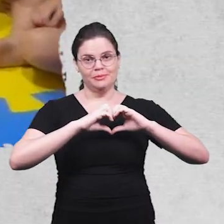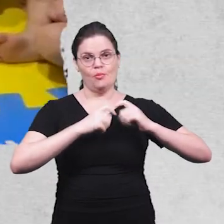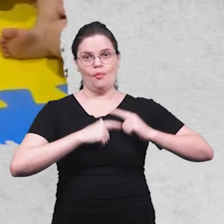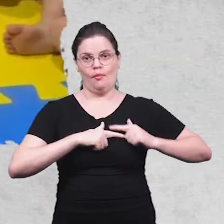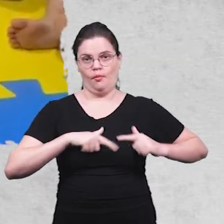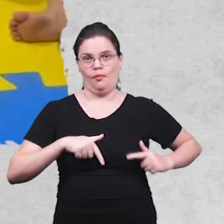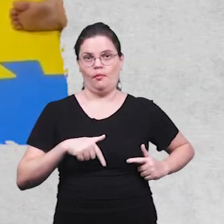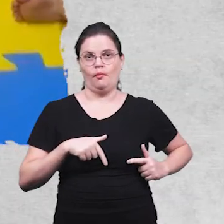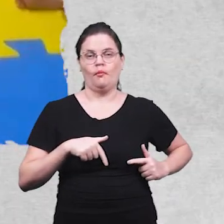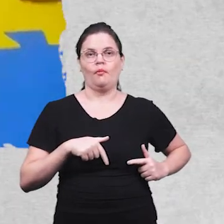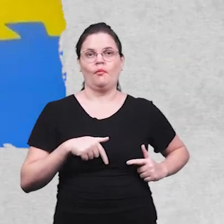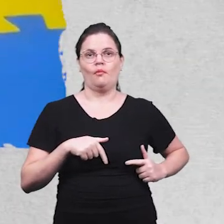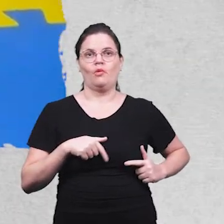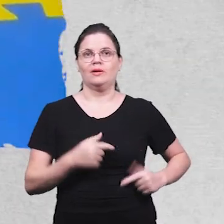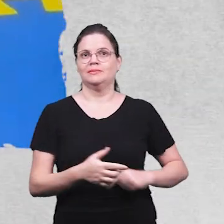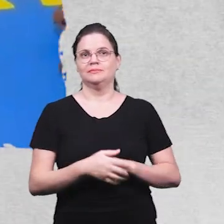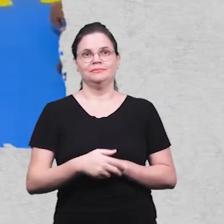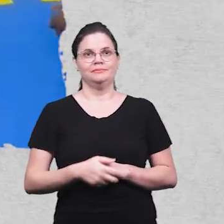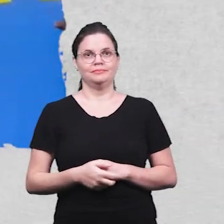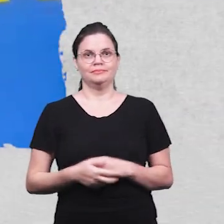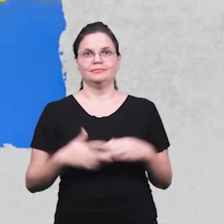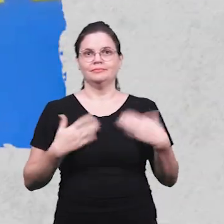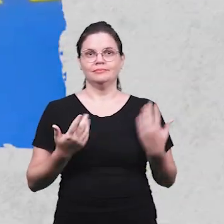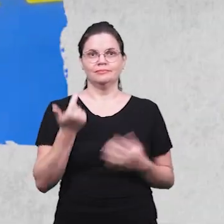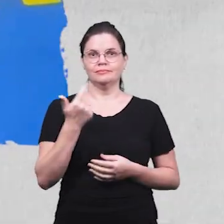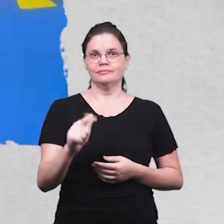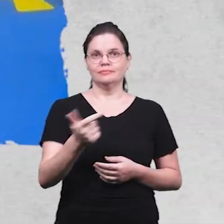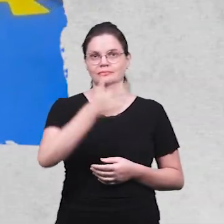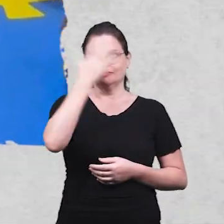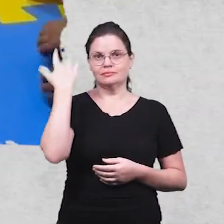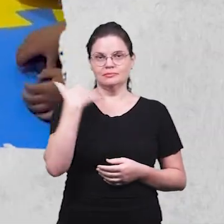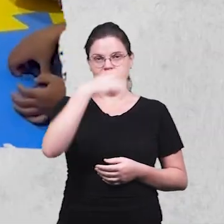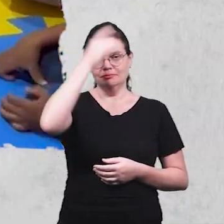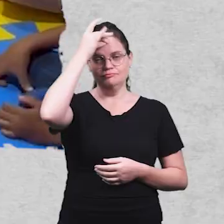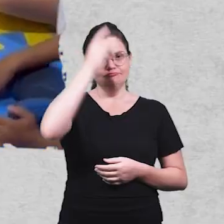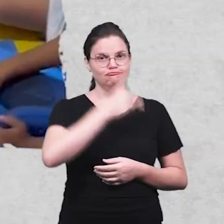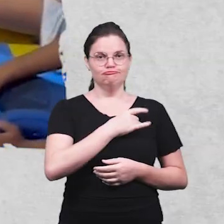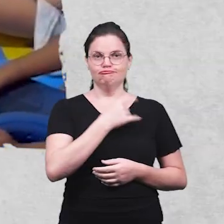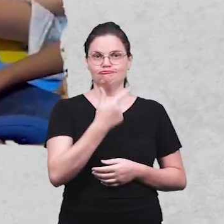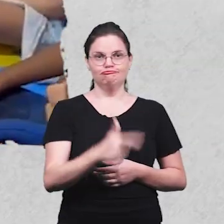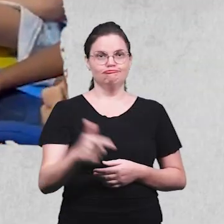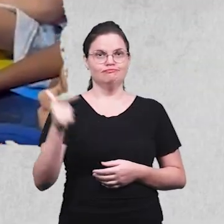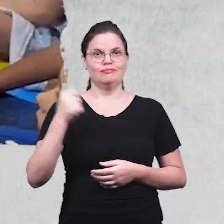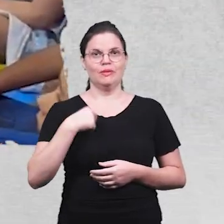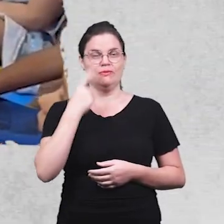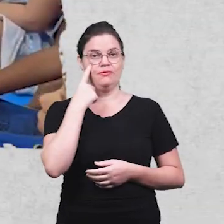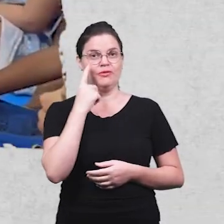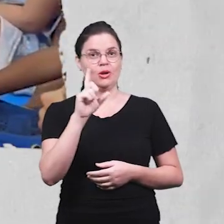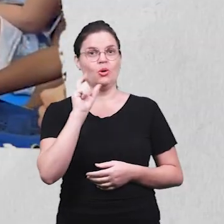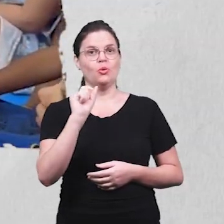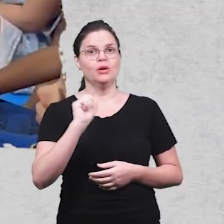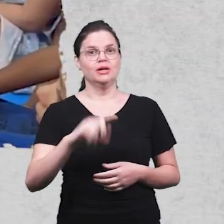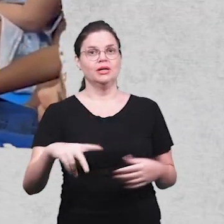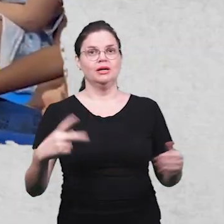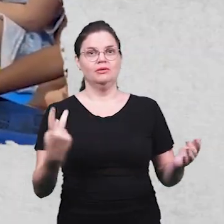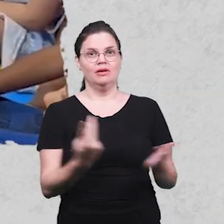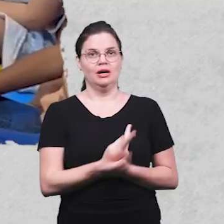o Espírito. Não tem o Espírito Santo, na verdade, olha aqui, olha o que vai acontecer,